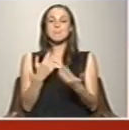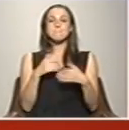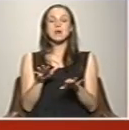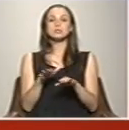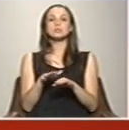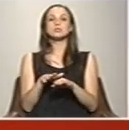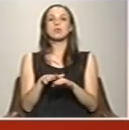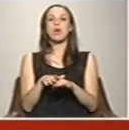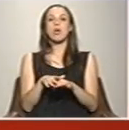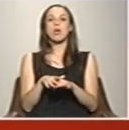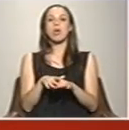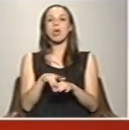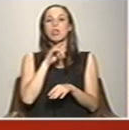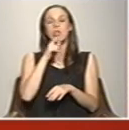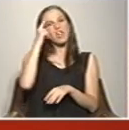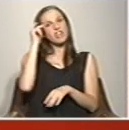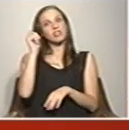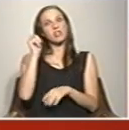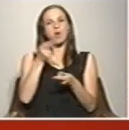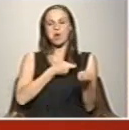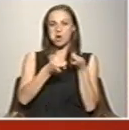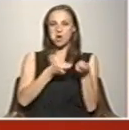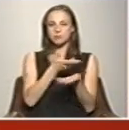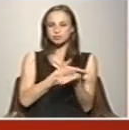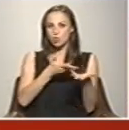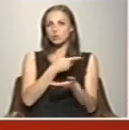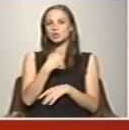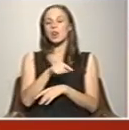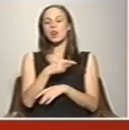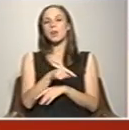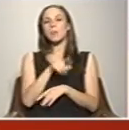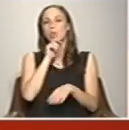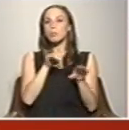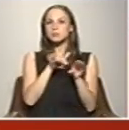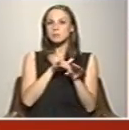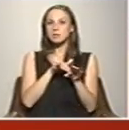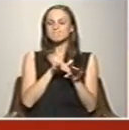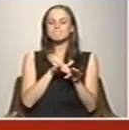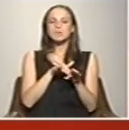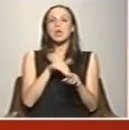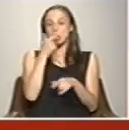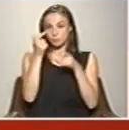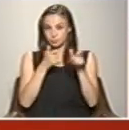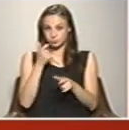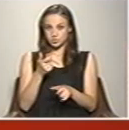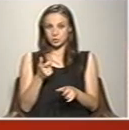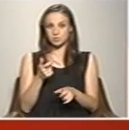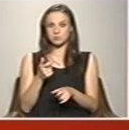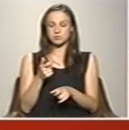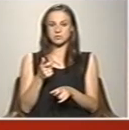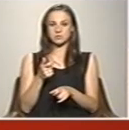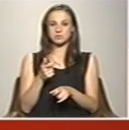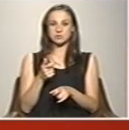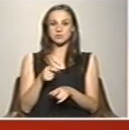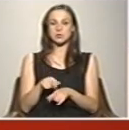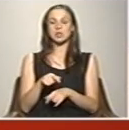ao ponto de só tenho uma ideia de negócio e portanto, tendo isso, pode participar. Ou seja, nós não restringimos. As pessoas têm uma ideia, porque esse é o conceito exatamente do